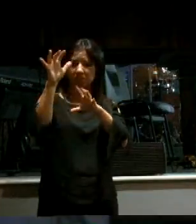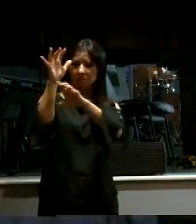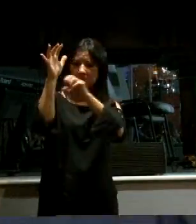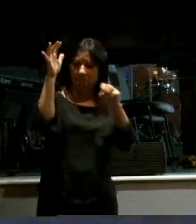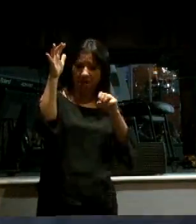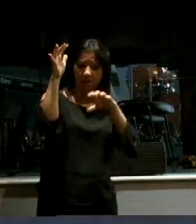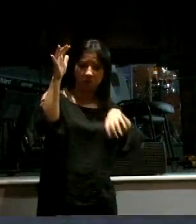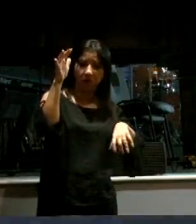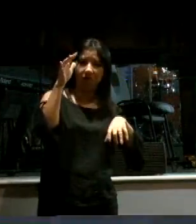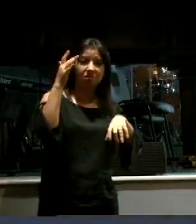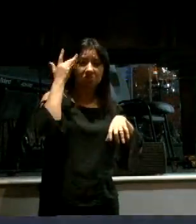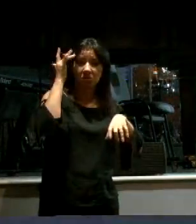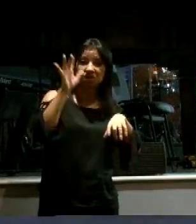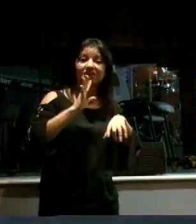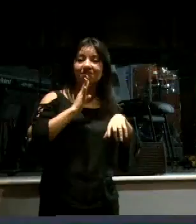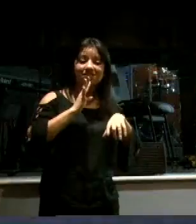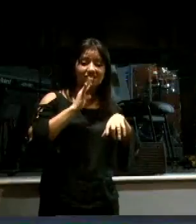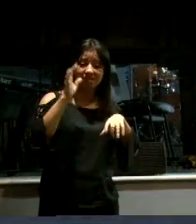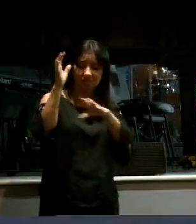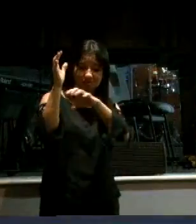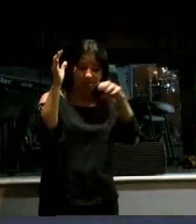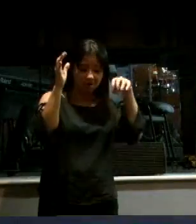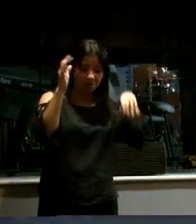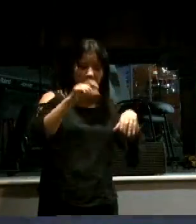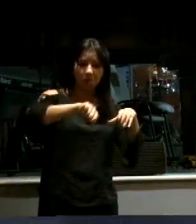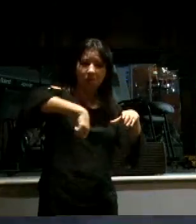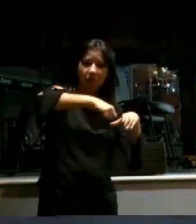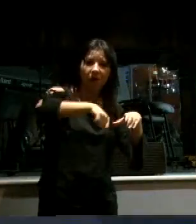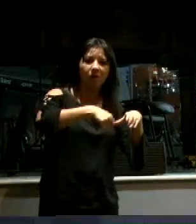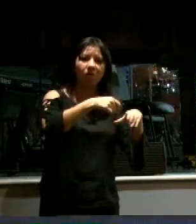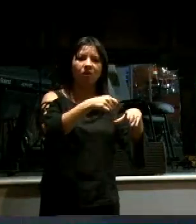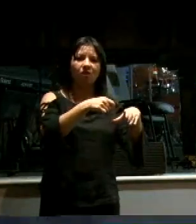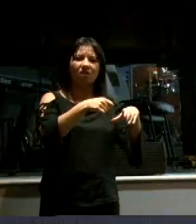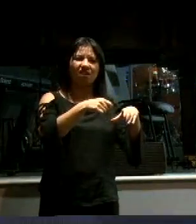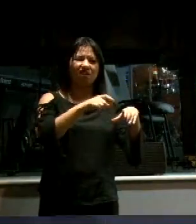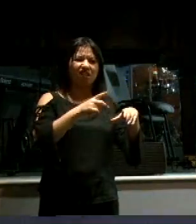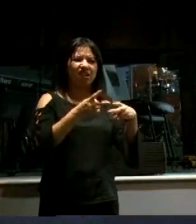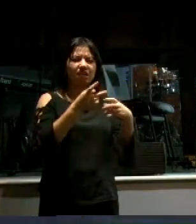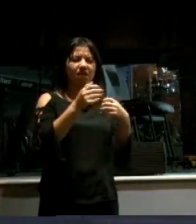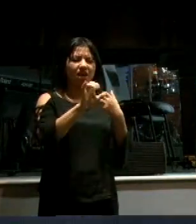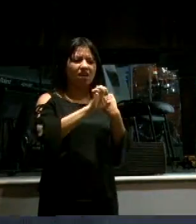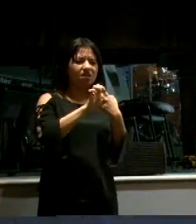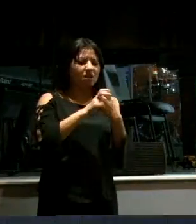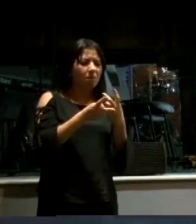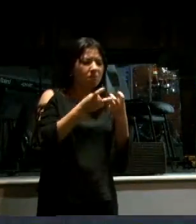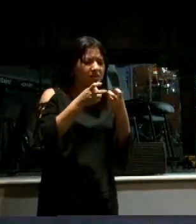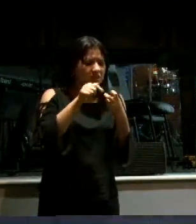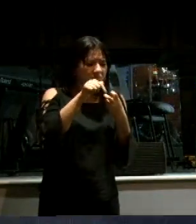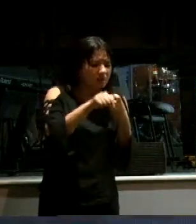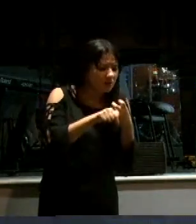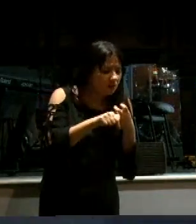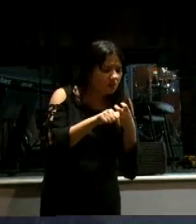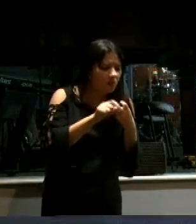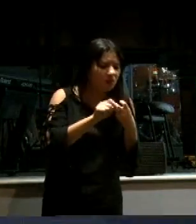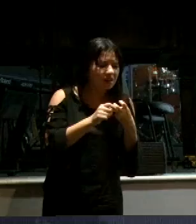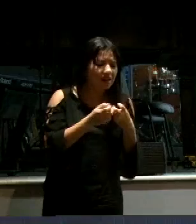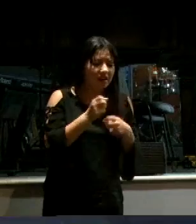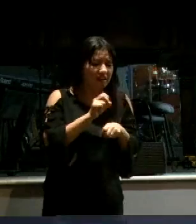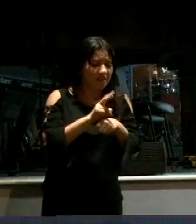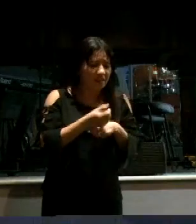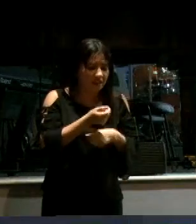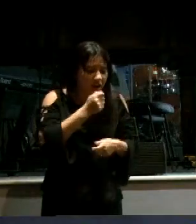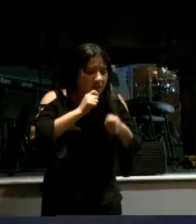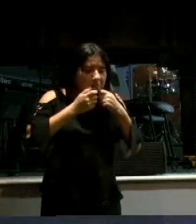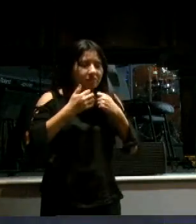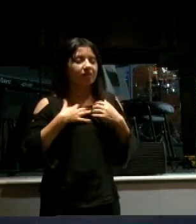Mata mesmo. Eles não conheciam e foram comendo. E quando perceberam que estavam sendo envenenados,